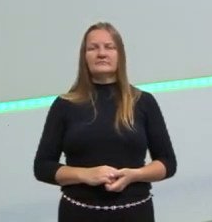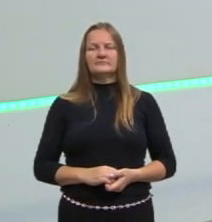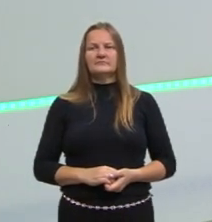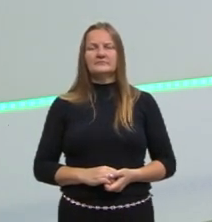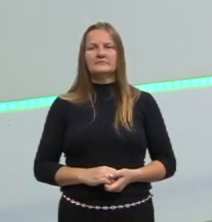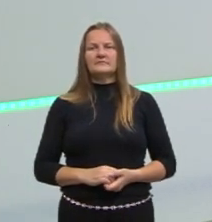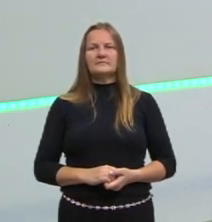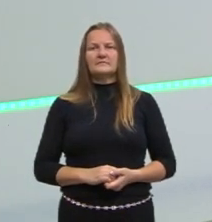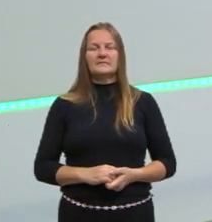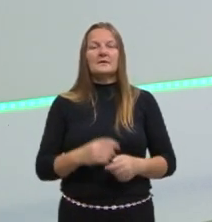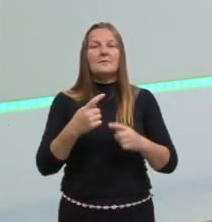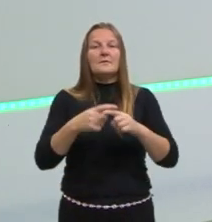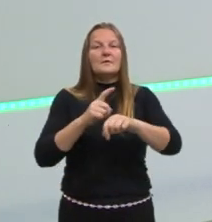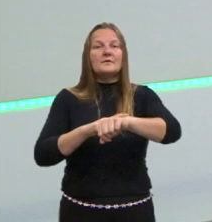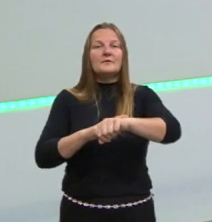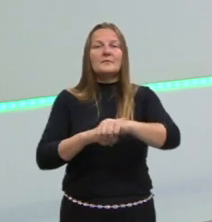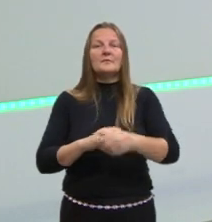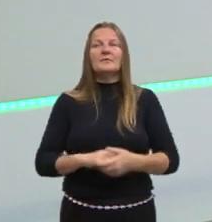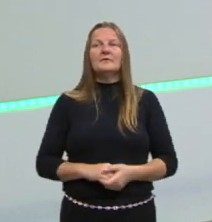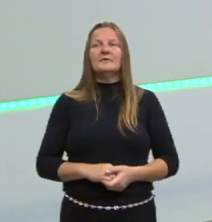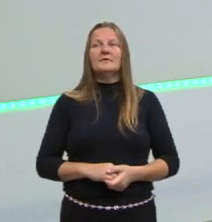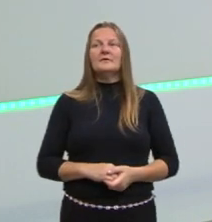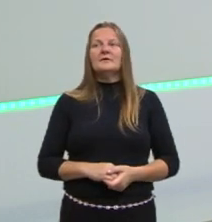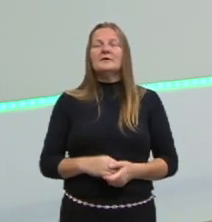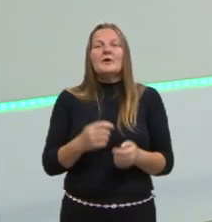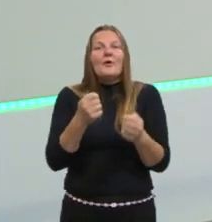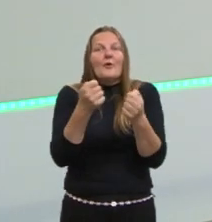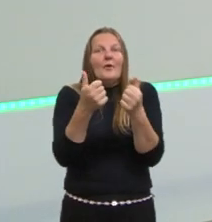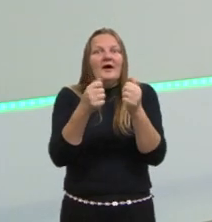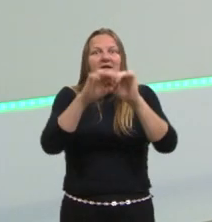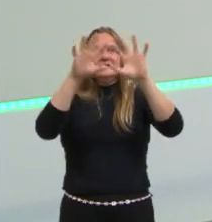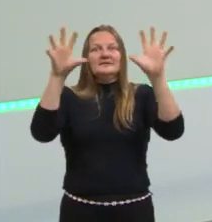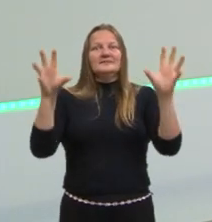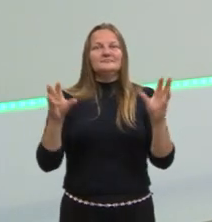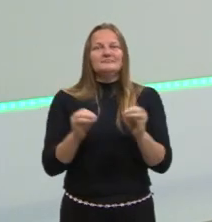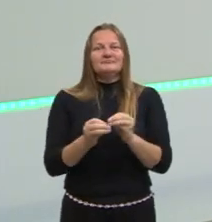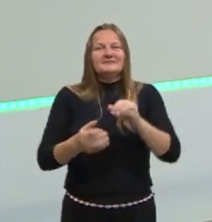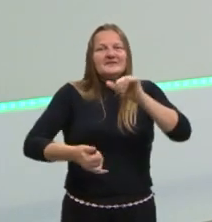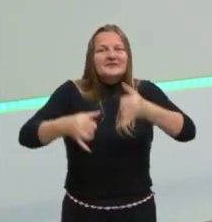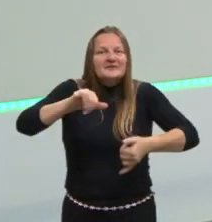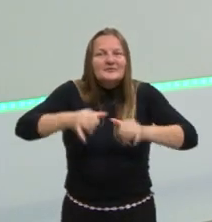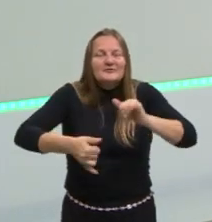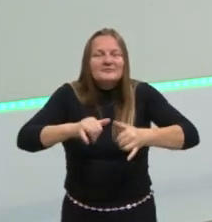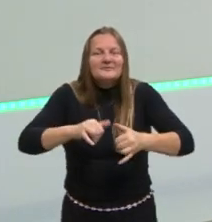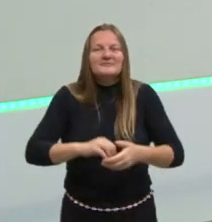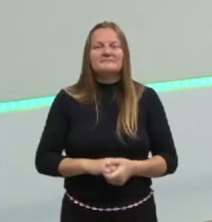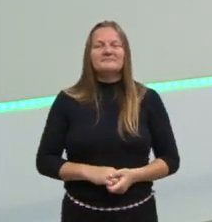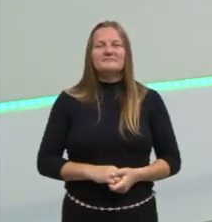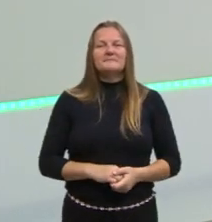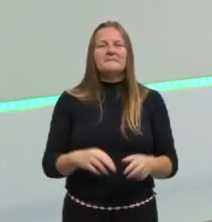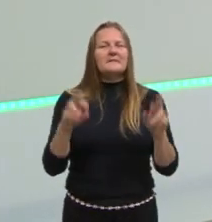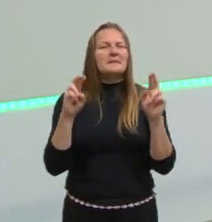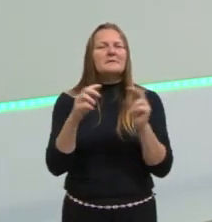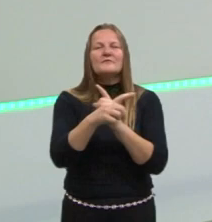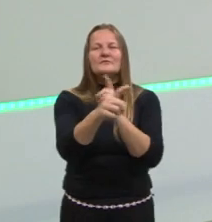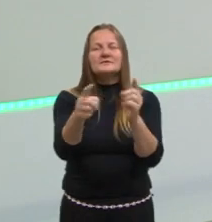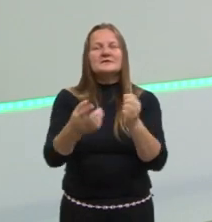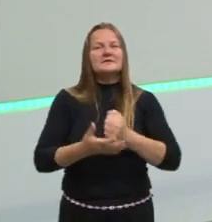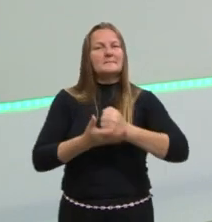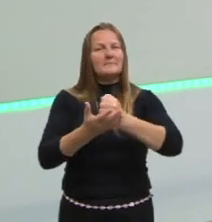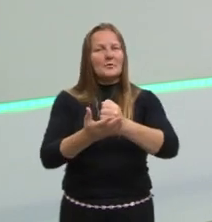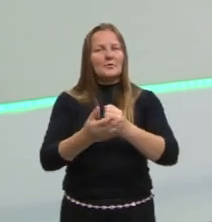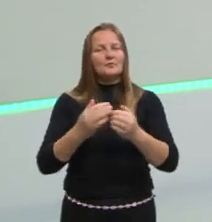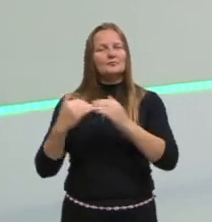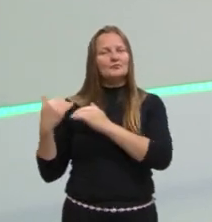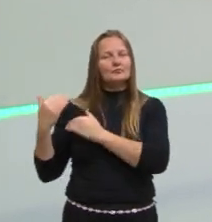com vocês porque agora a gente está encerrando as aulas de Química eu espero que tenham auxiliado vocês em